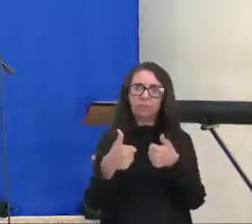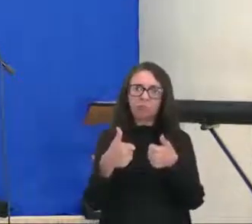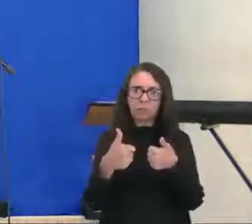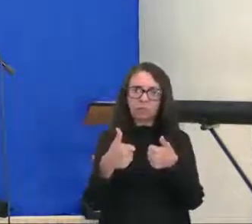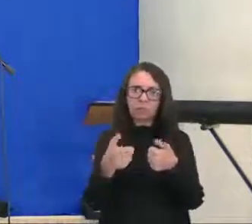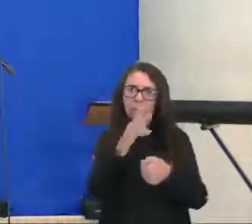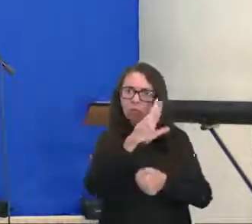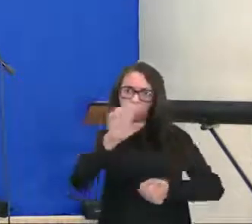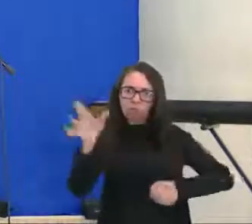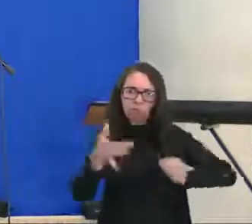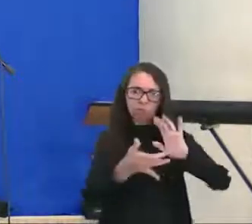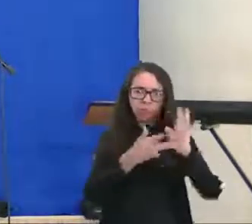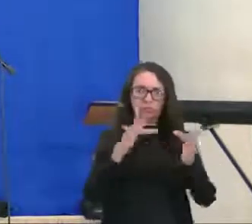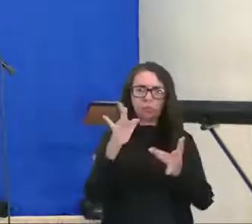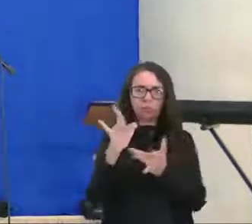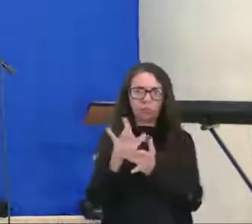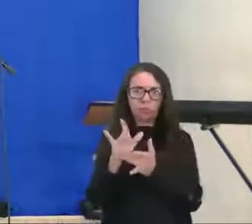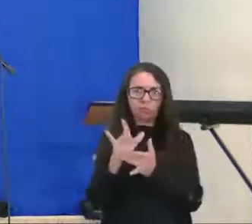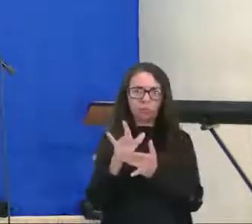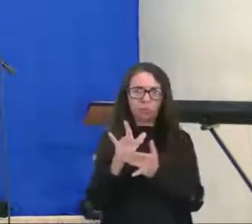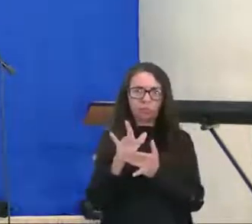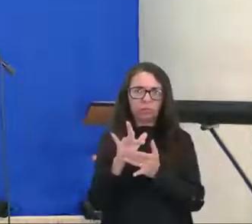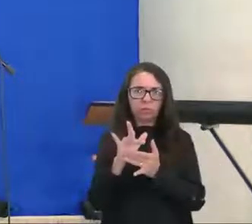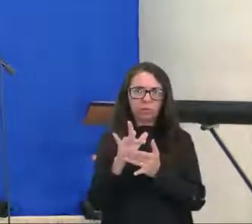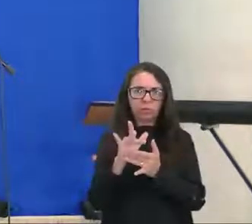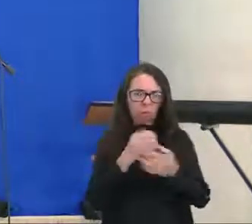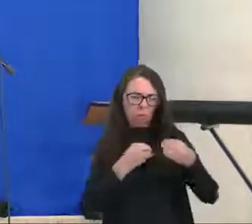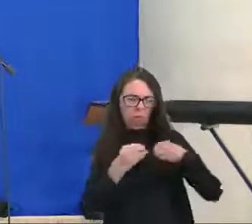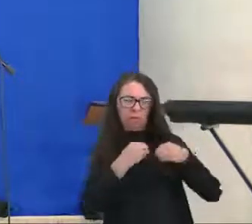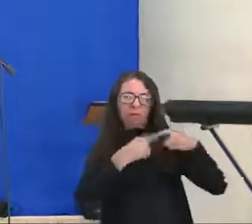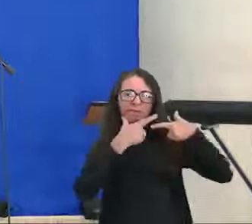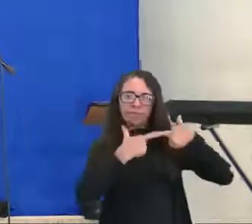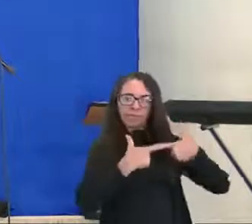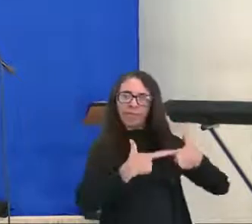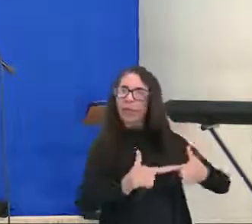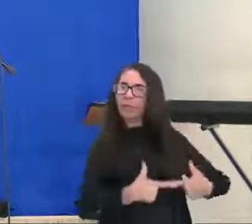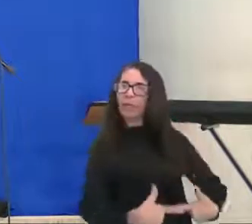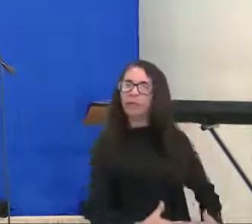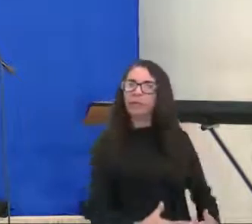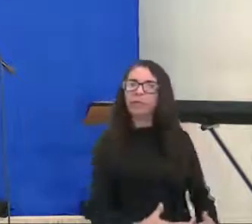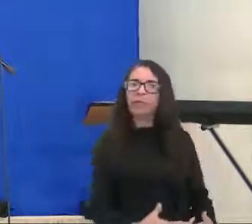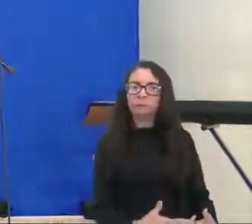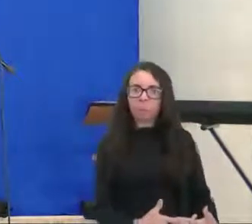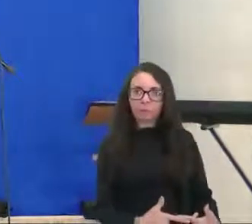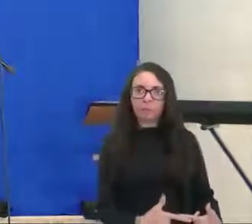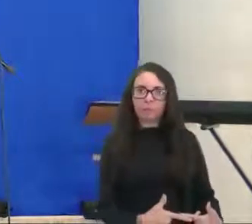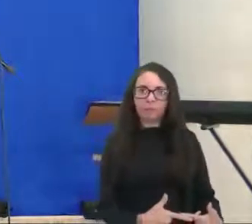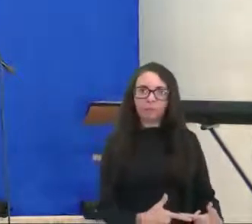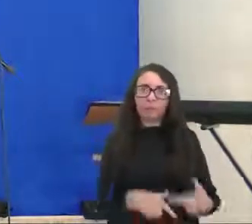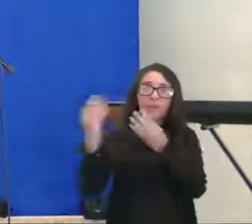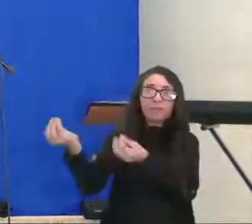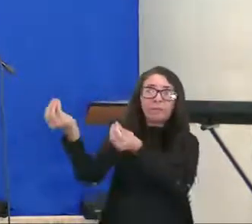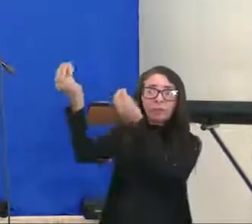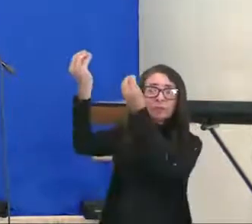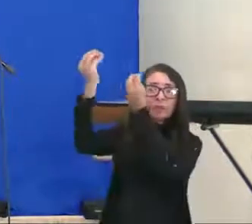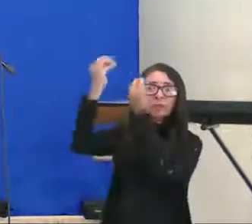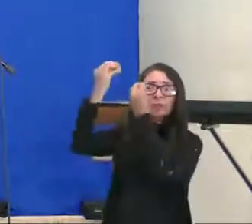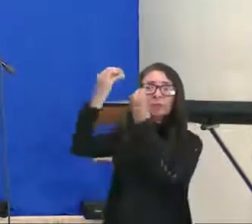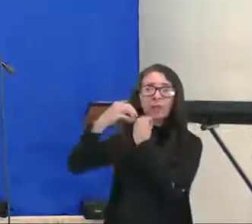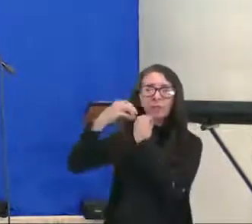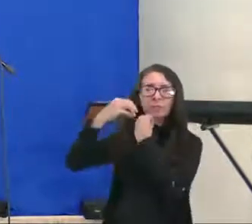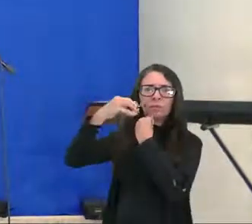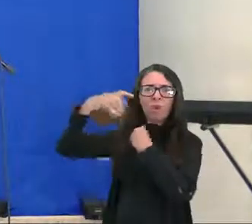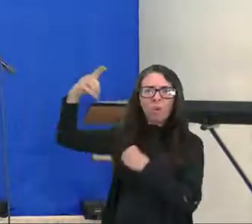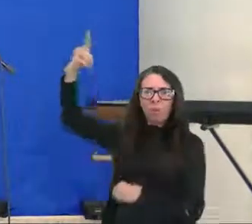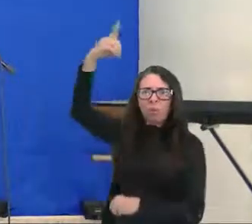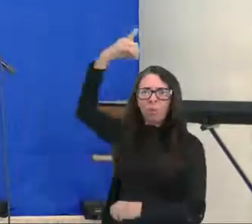e recebereis o dom do Espírito Santo. Então, Pedro trata aqui como o Espírito